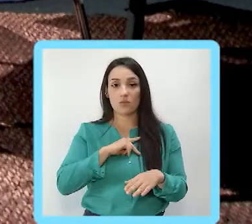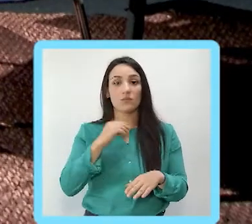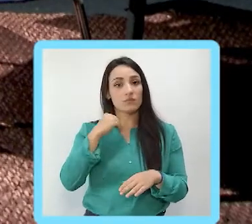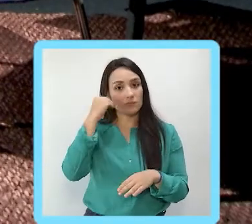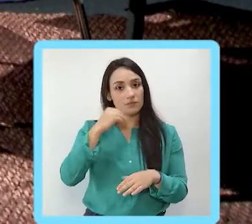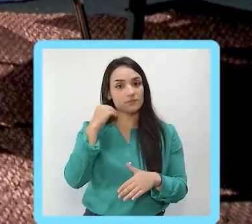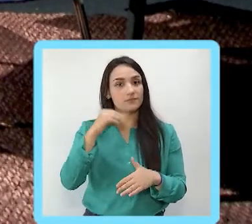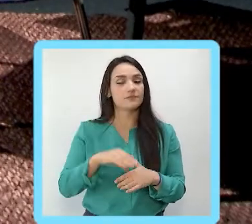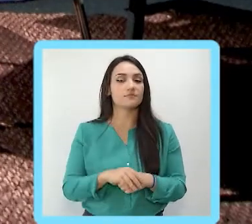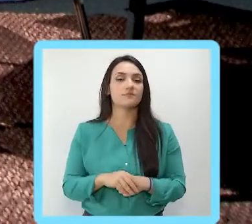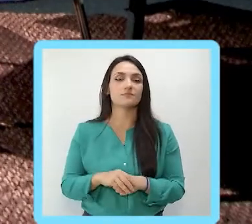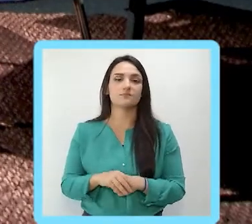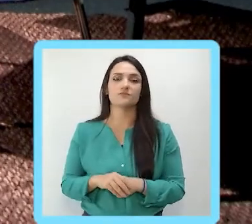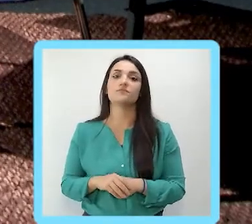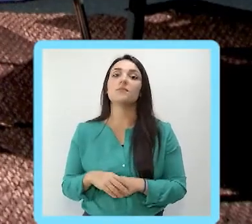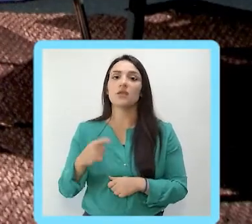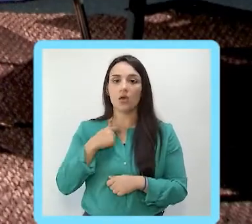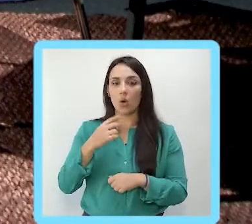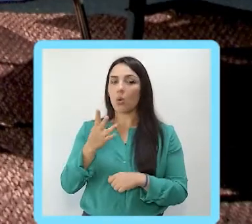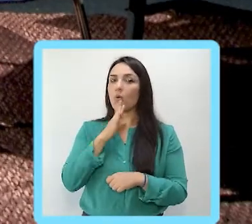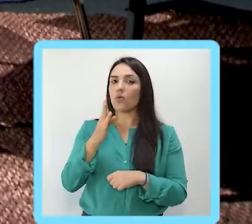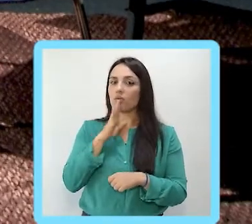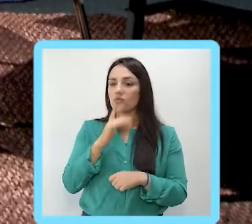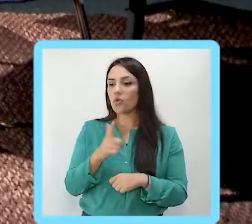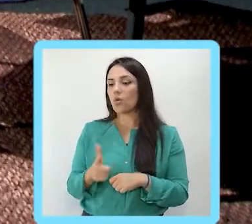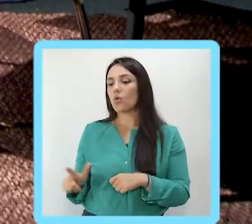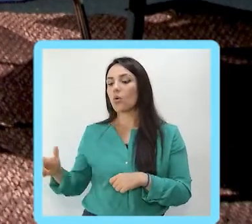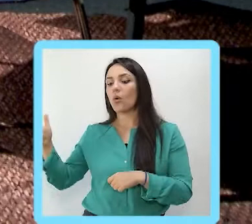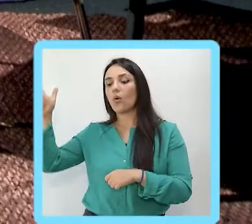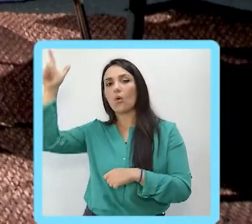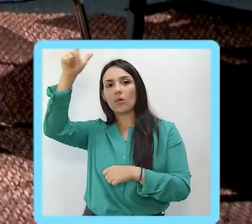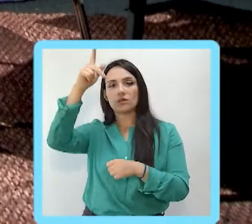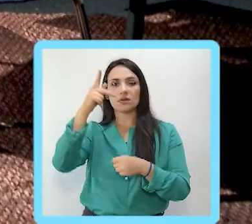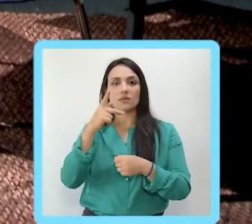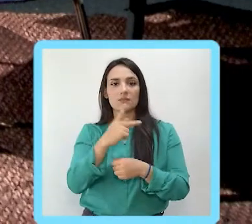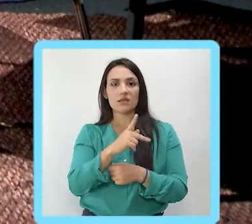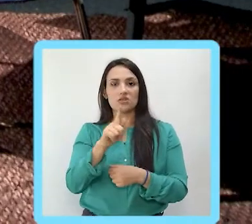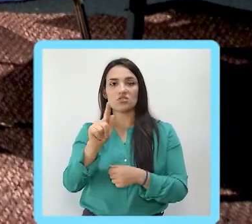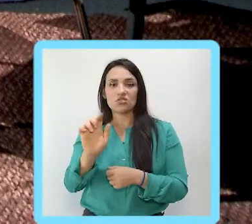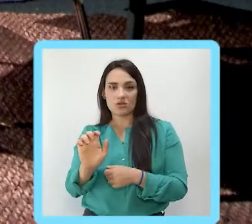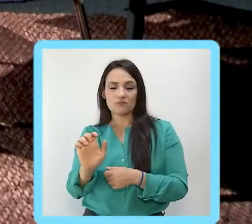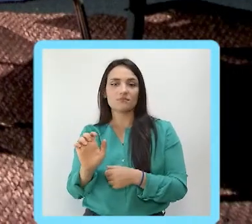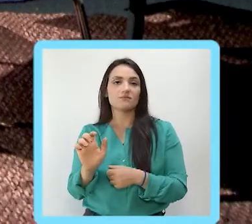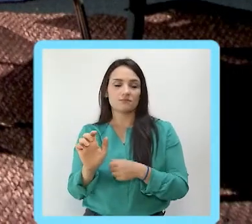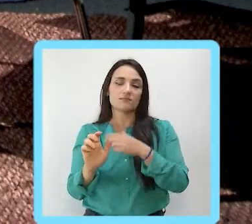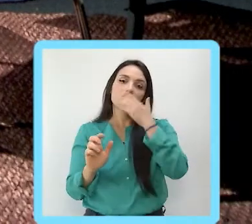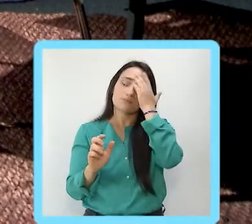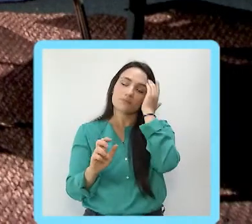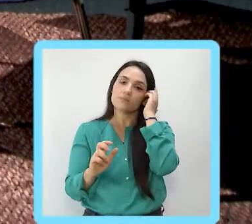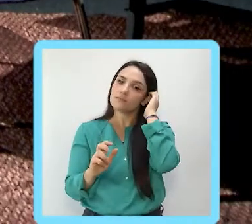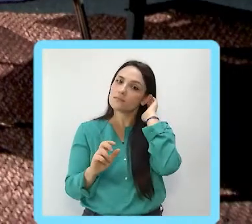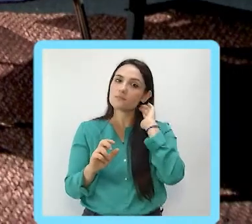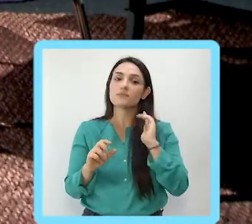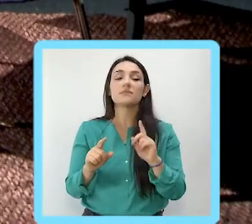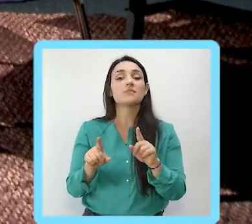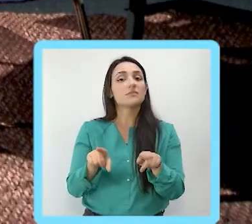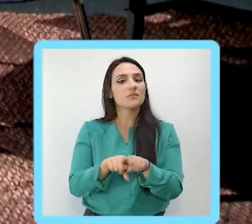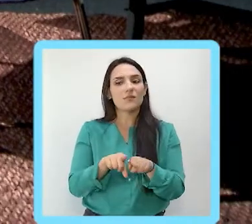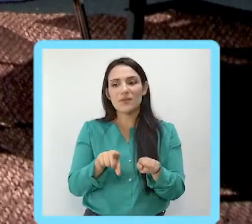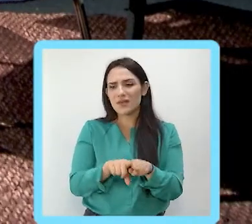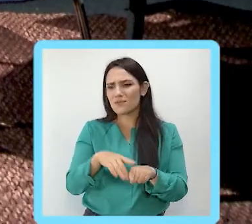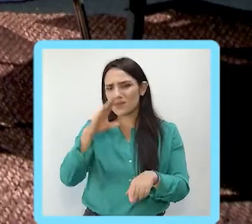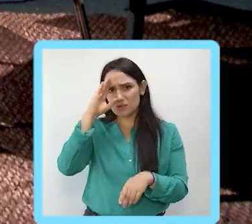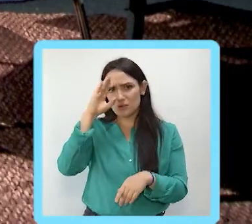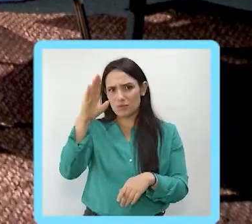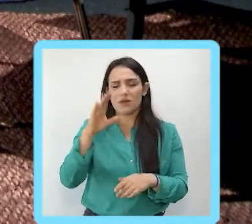E eu tive contato com outros colegas de outras procuradorias, mas principalmente a Advocacia Geral da